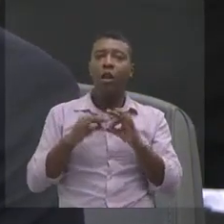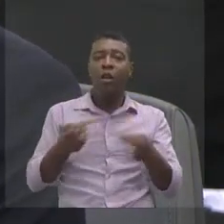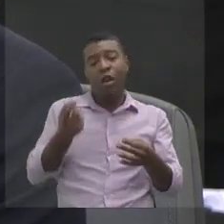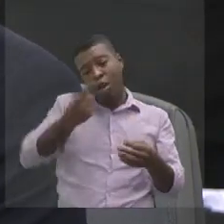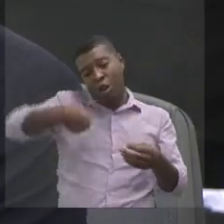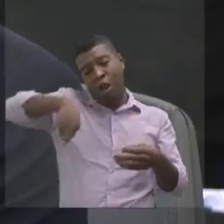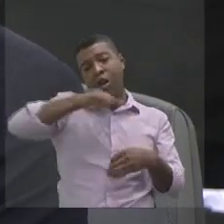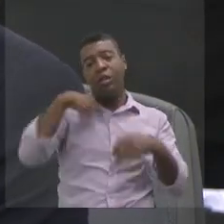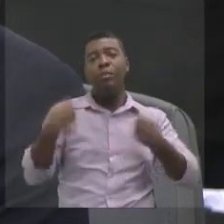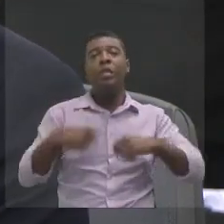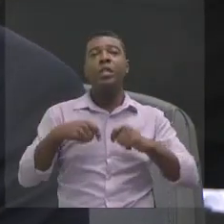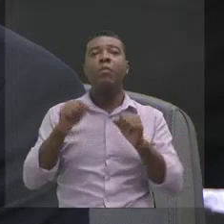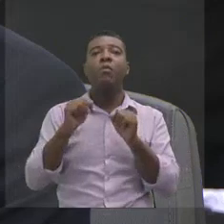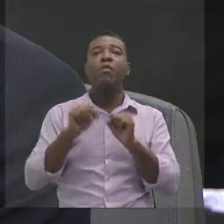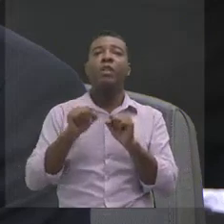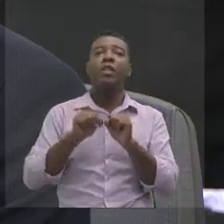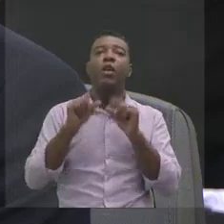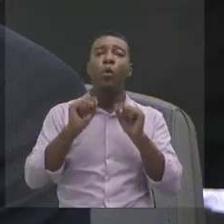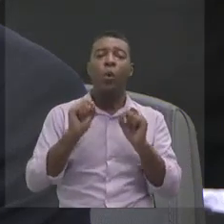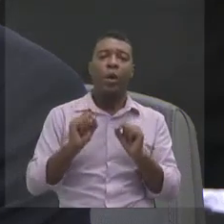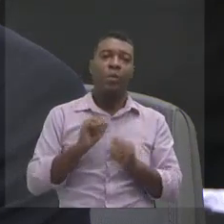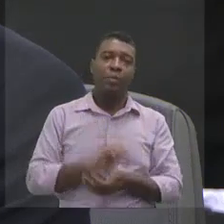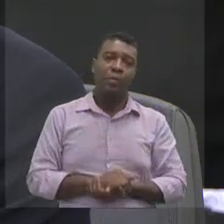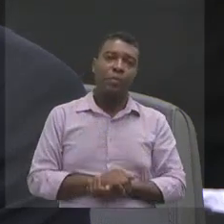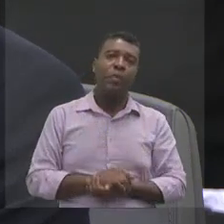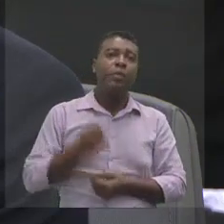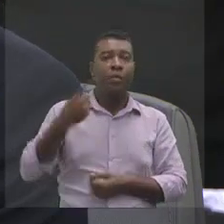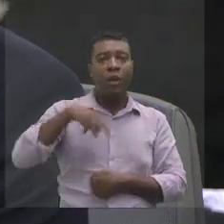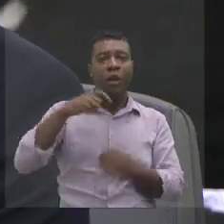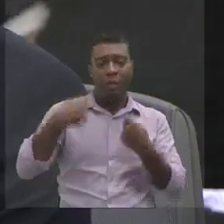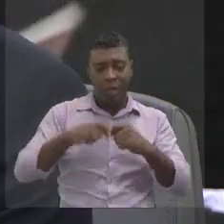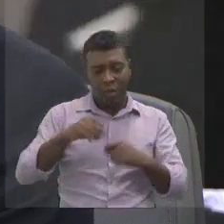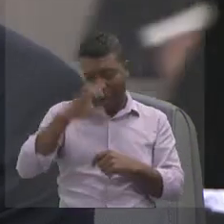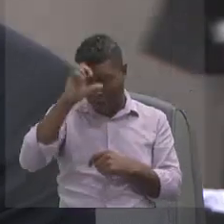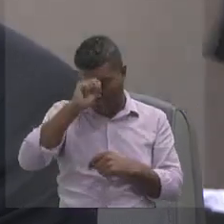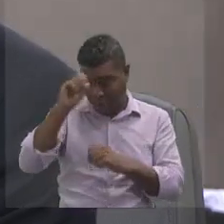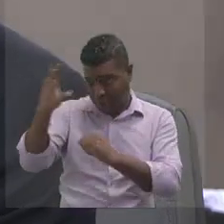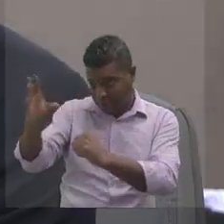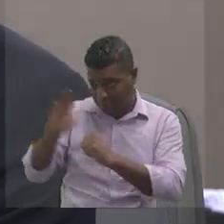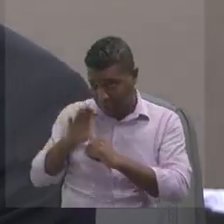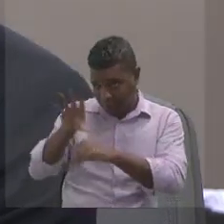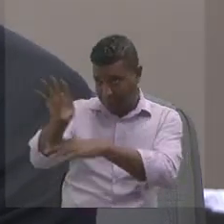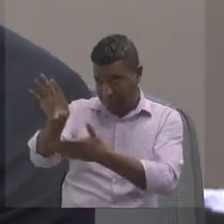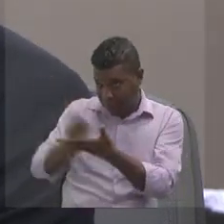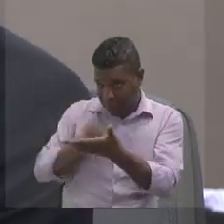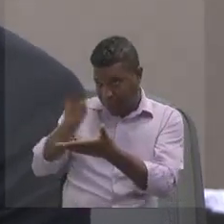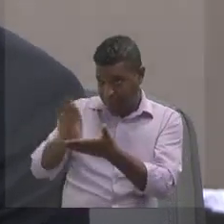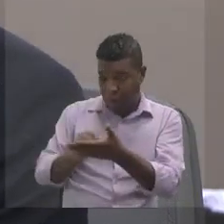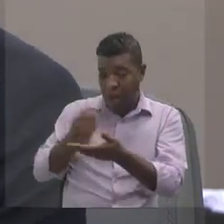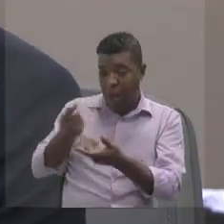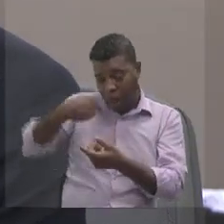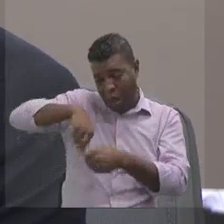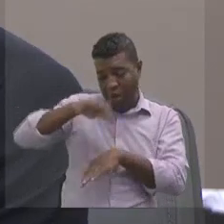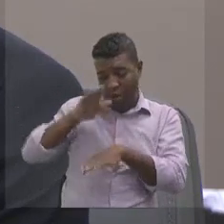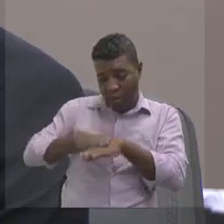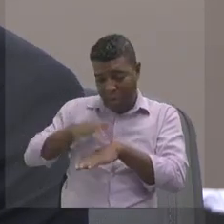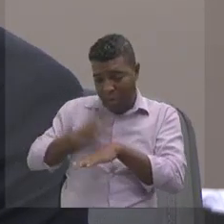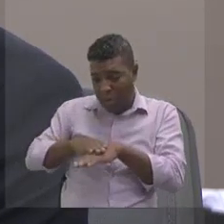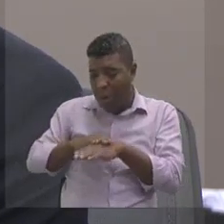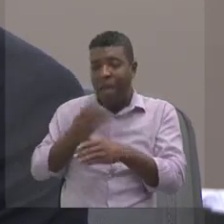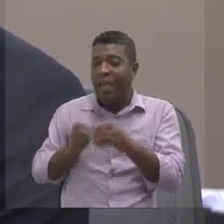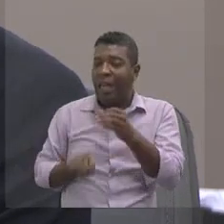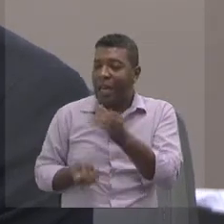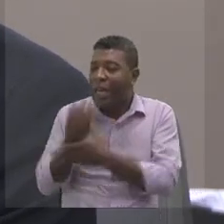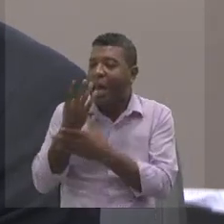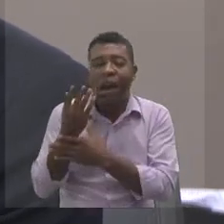como eu gosto de dizer né a gente tem que aprender com quem né não precisa inventar a roda sempre Até aprender com quem tá avançando quem tá